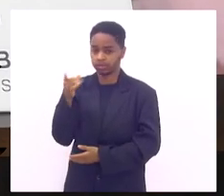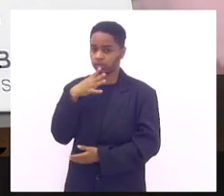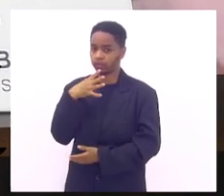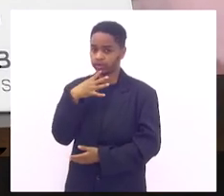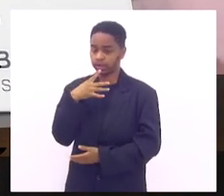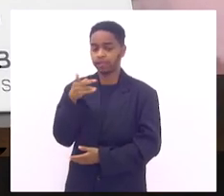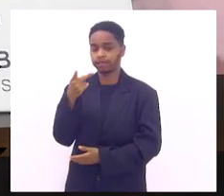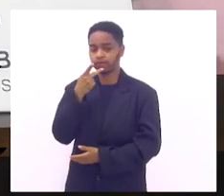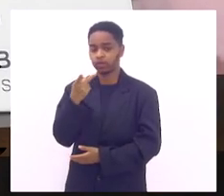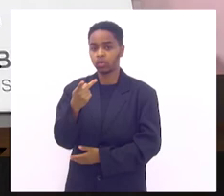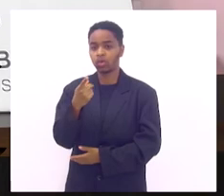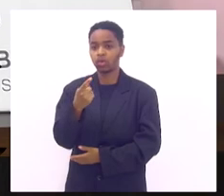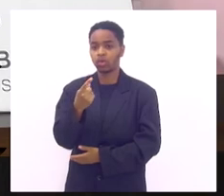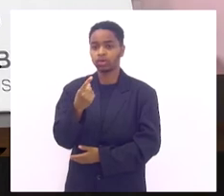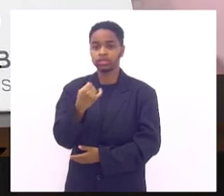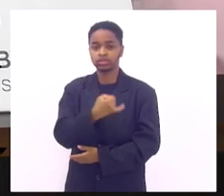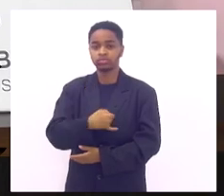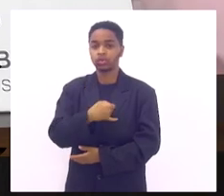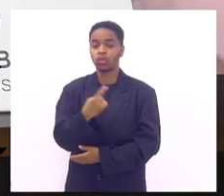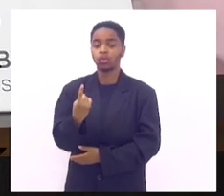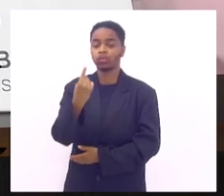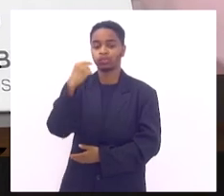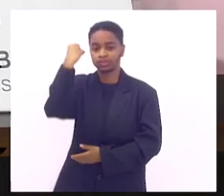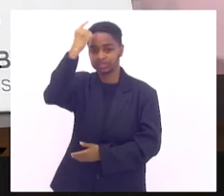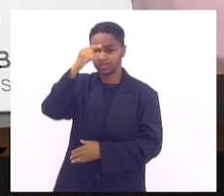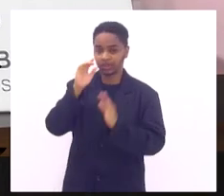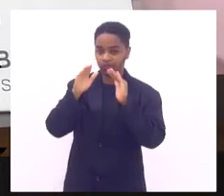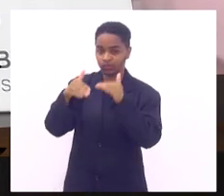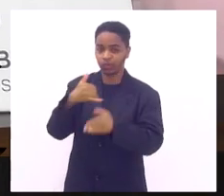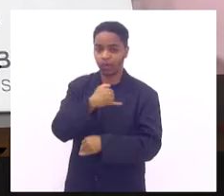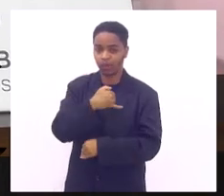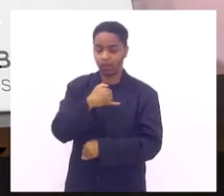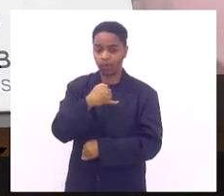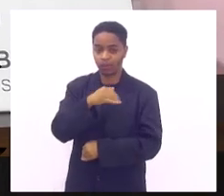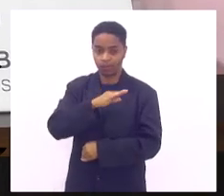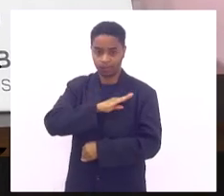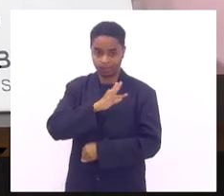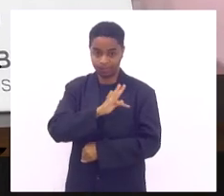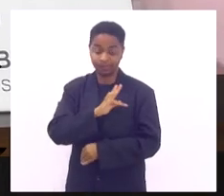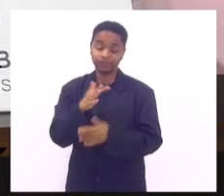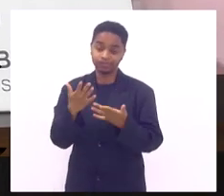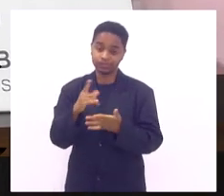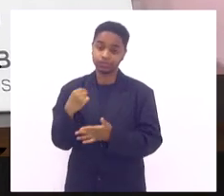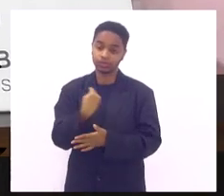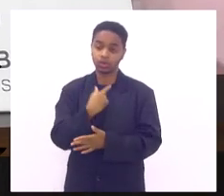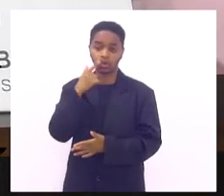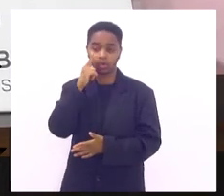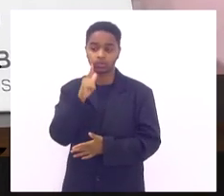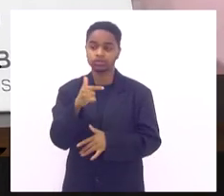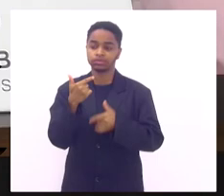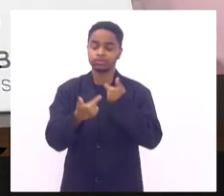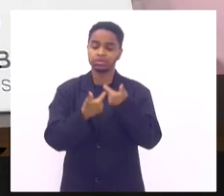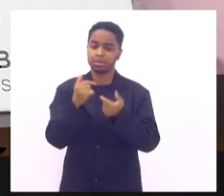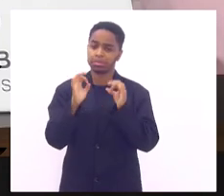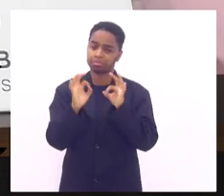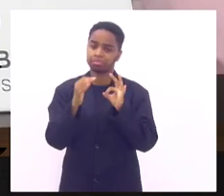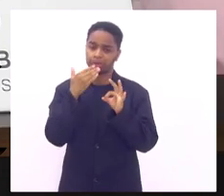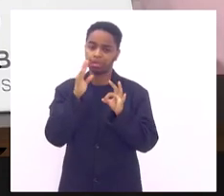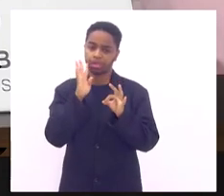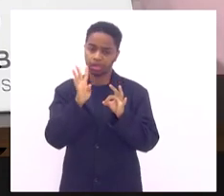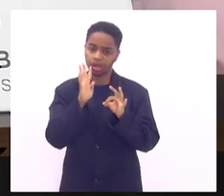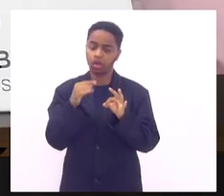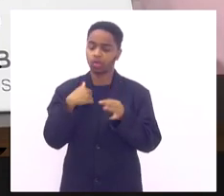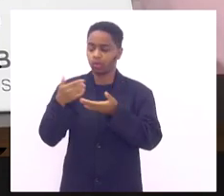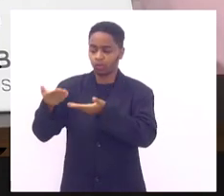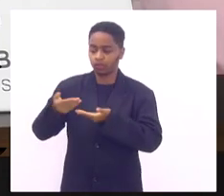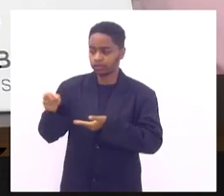de Meriti é o único santo da Baixada. Então, nós conseguimos fazer um trabalho bem bacana lá, né? Eu te convido para conhecer,